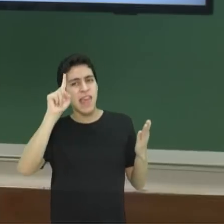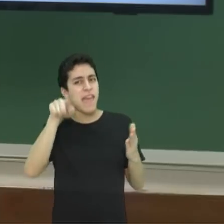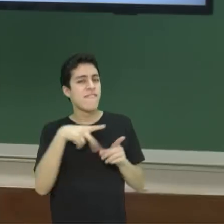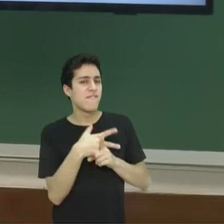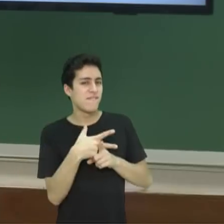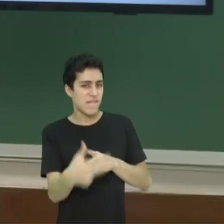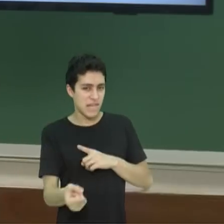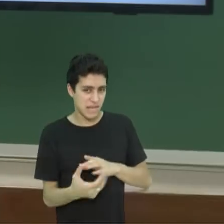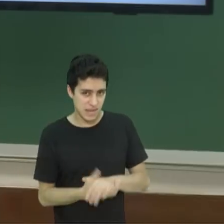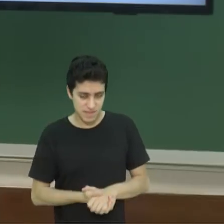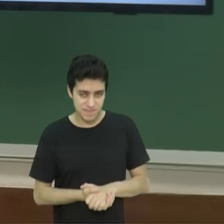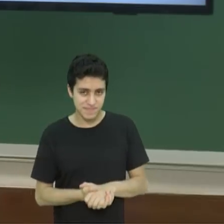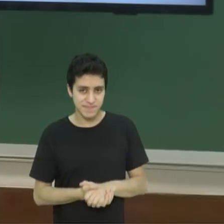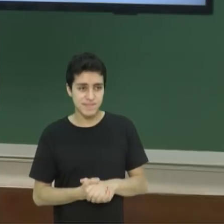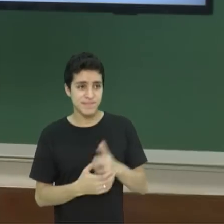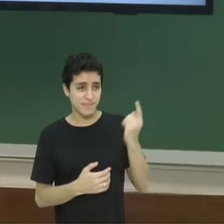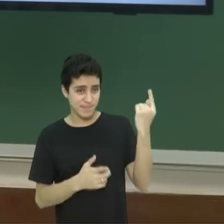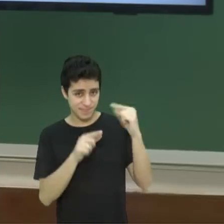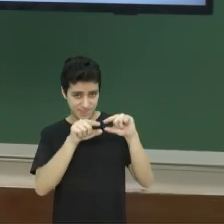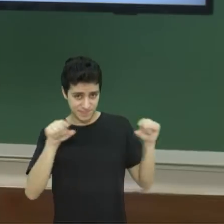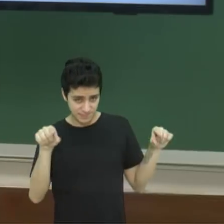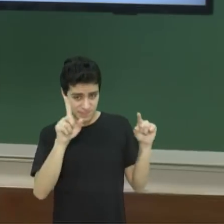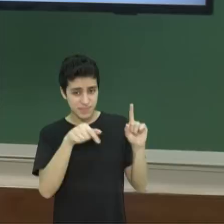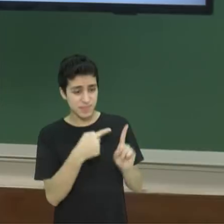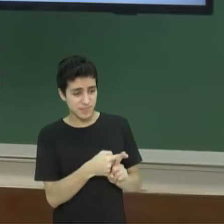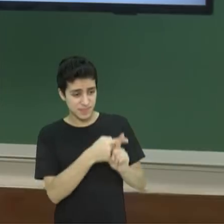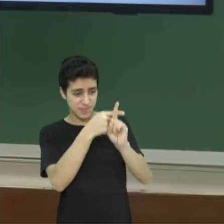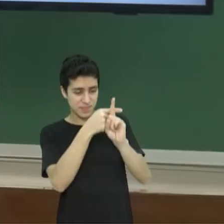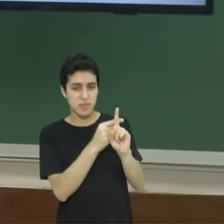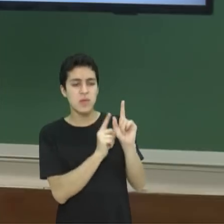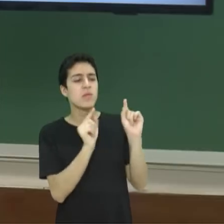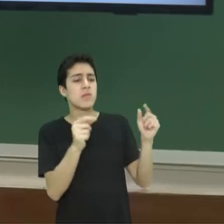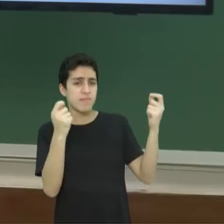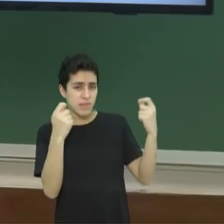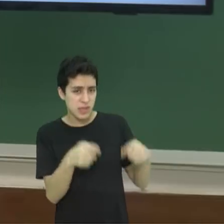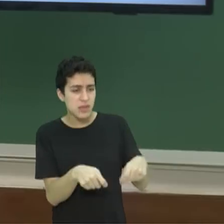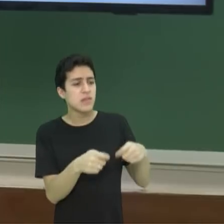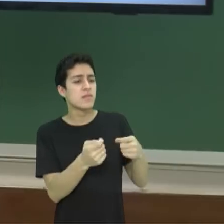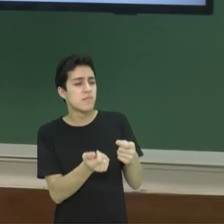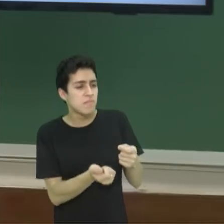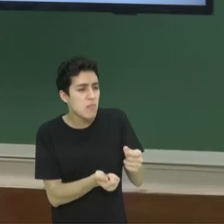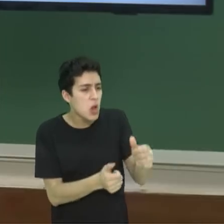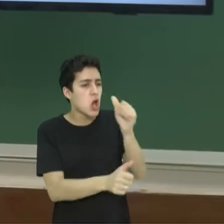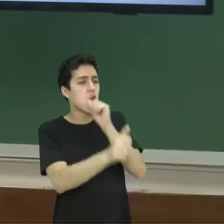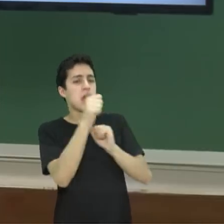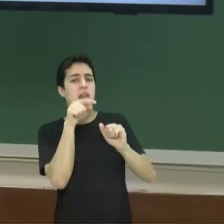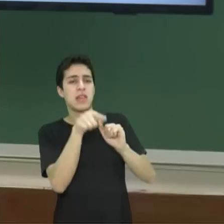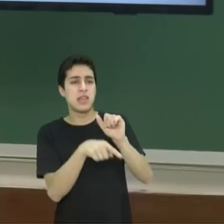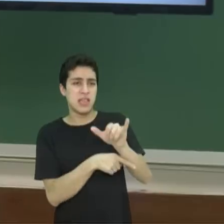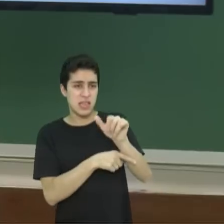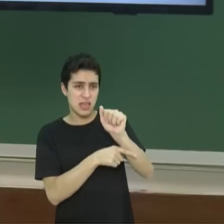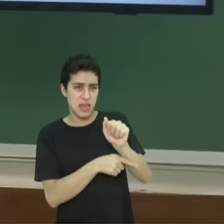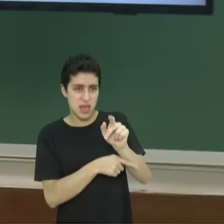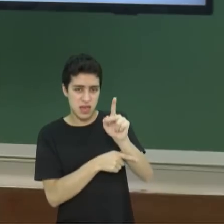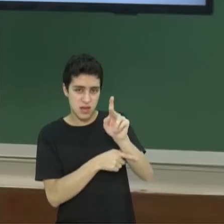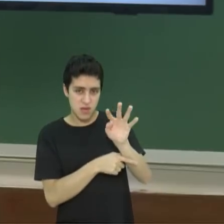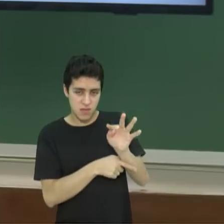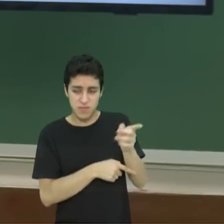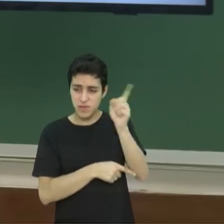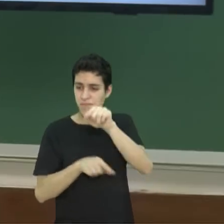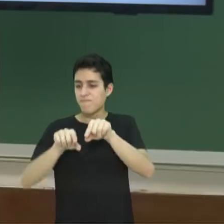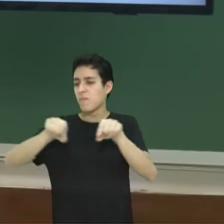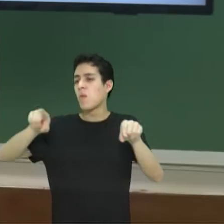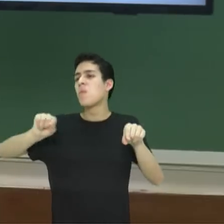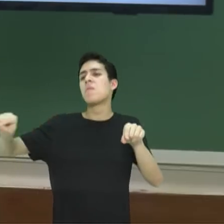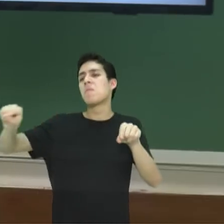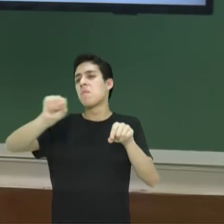aqui? Então, na primeira era positivo, deve-se consumir Yakult. Na segunda, uma ideia negativa, ninguém sabe o que